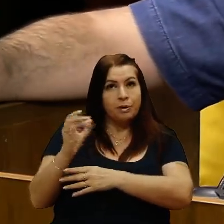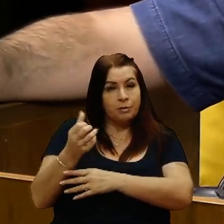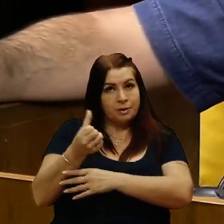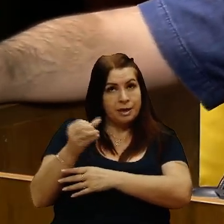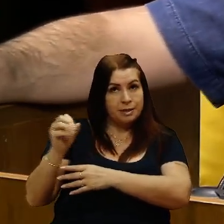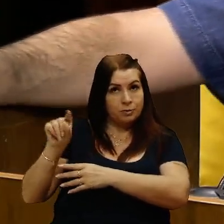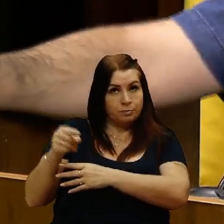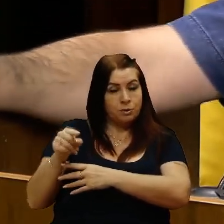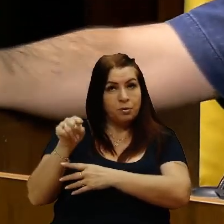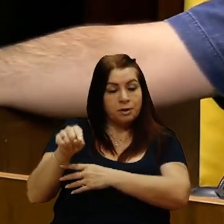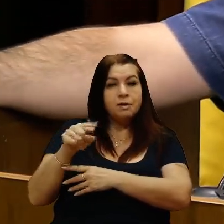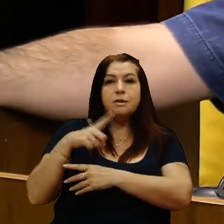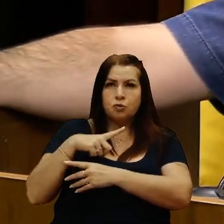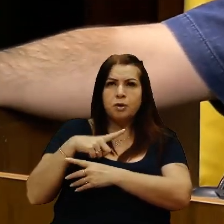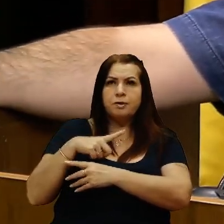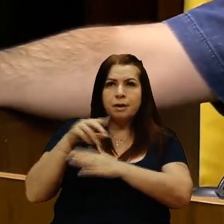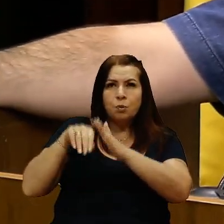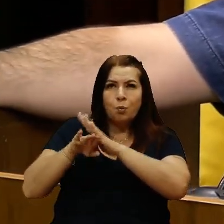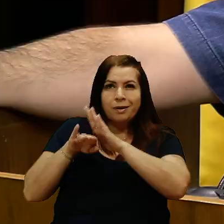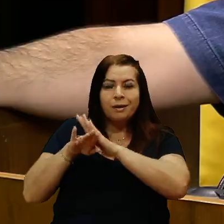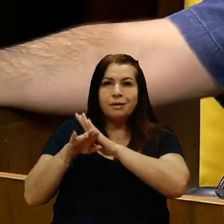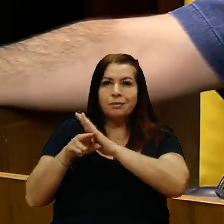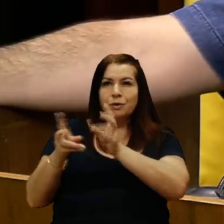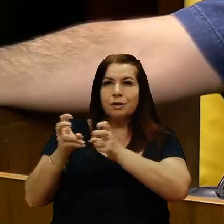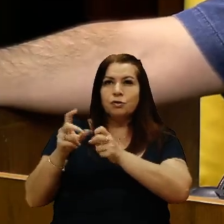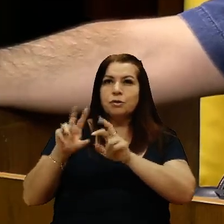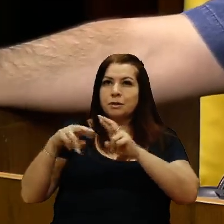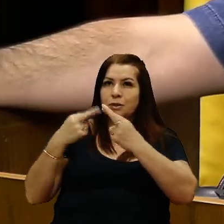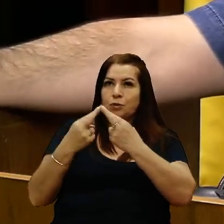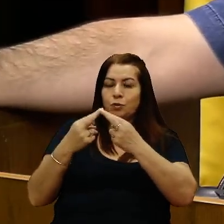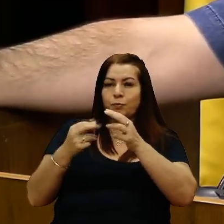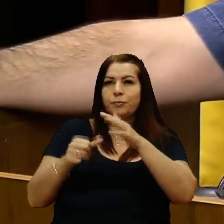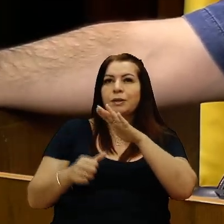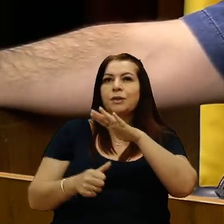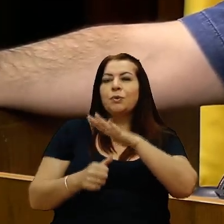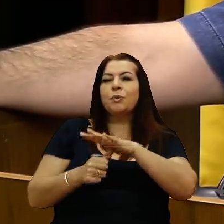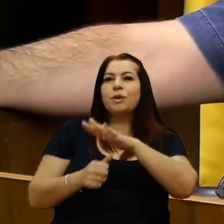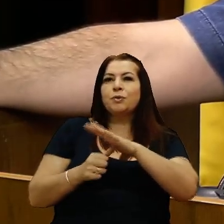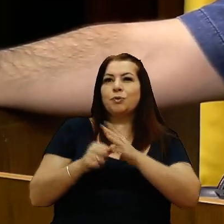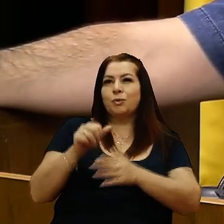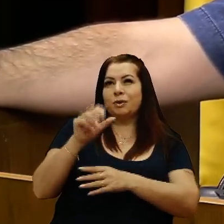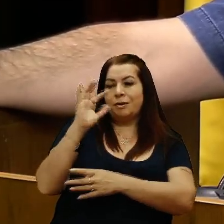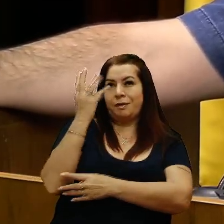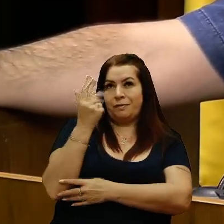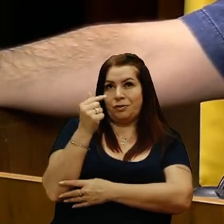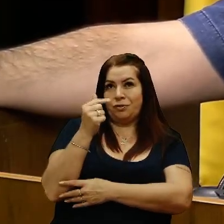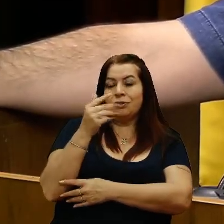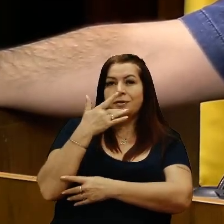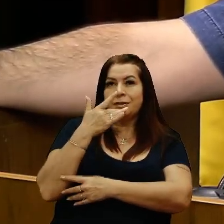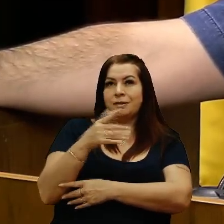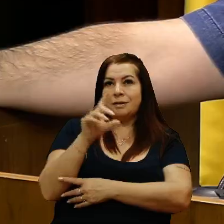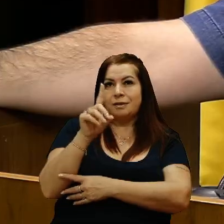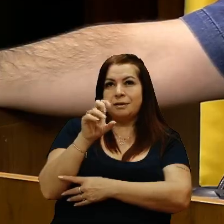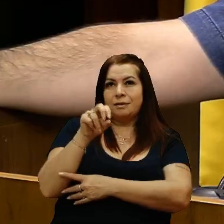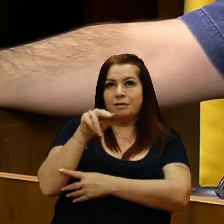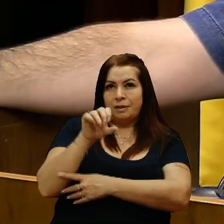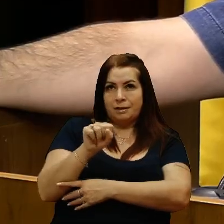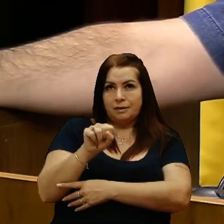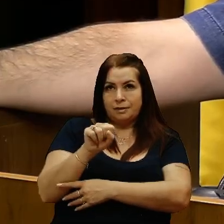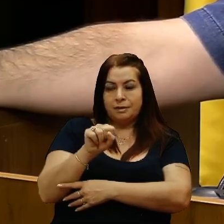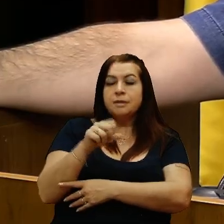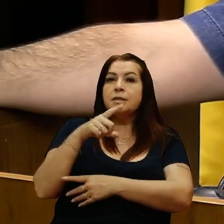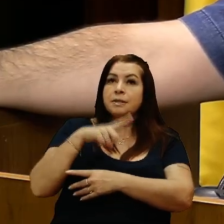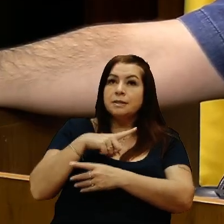que nós já temos em caixa, hoje nós temos uma reunião com o reitor da FSG hoje à tarde, com o reitor Denis, onde nós